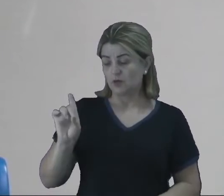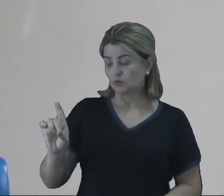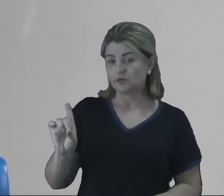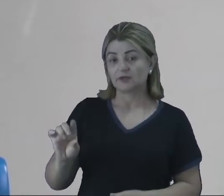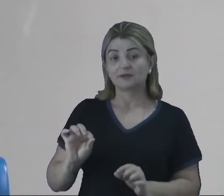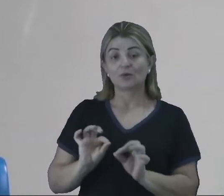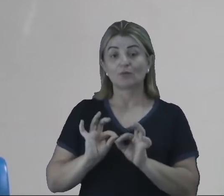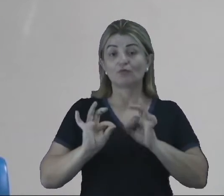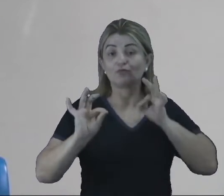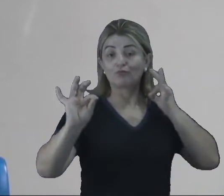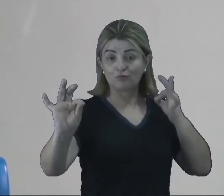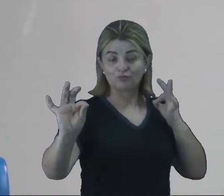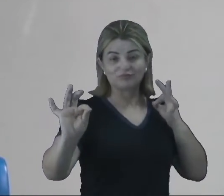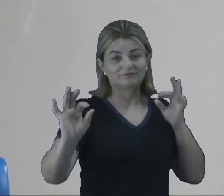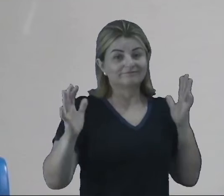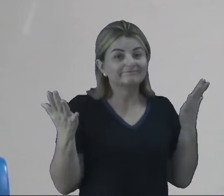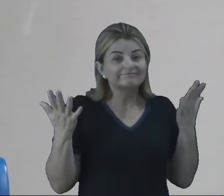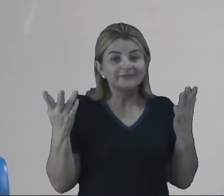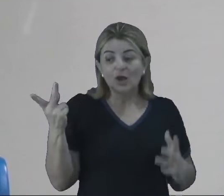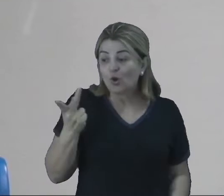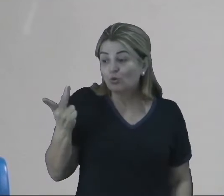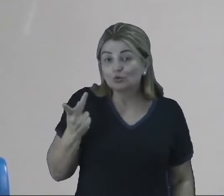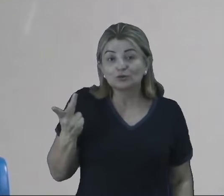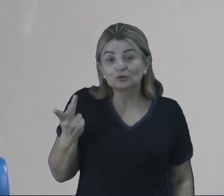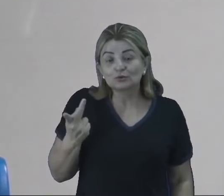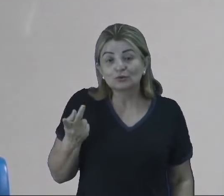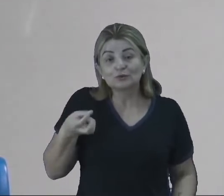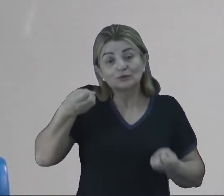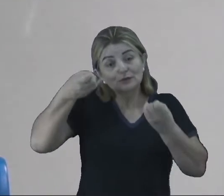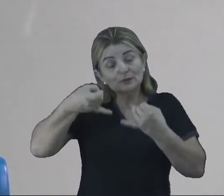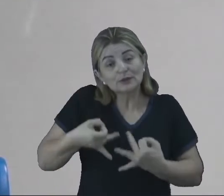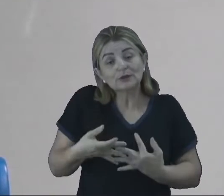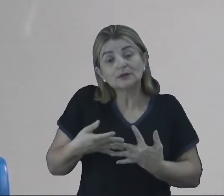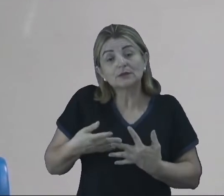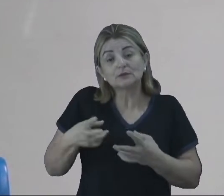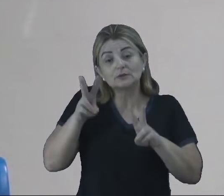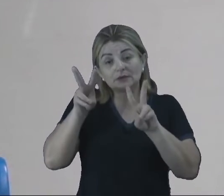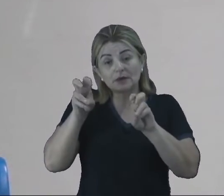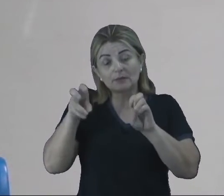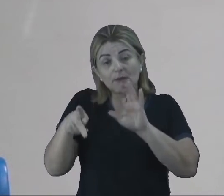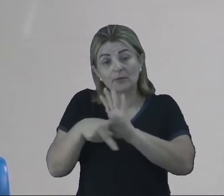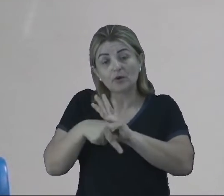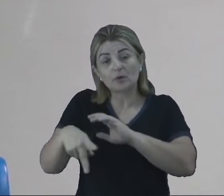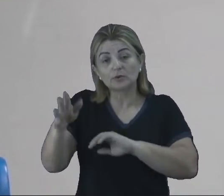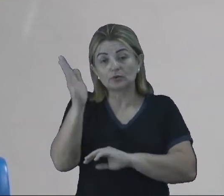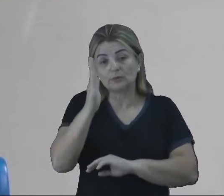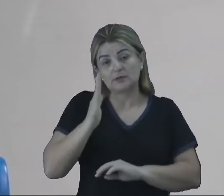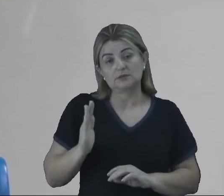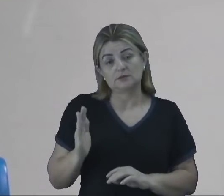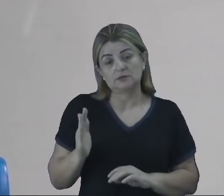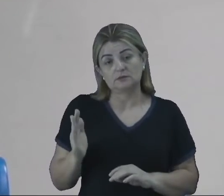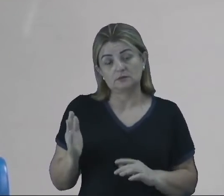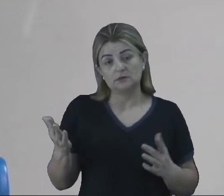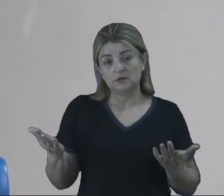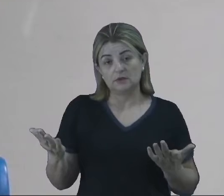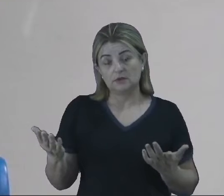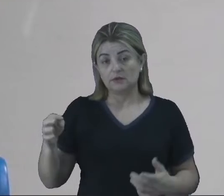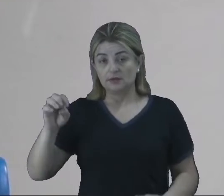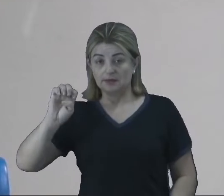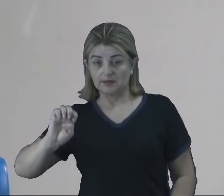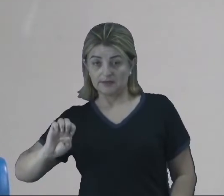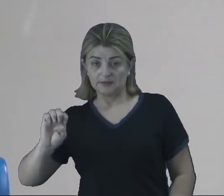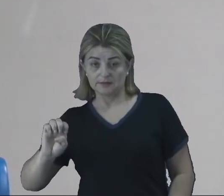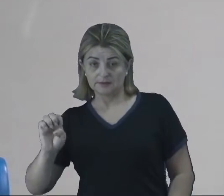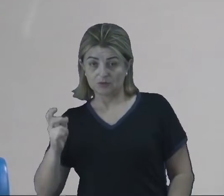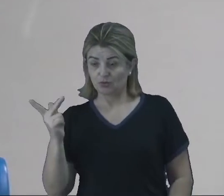cada verso. Minha terra tem. Só que você vai observar que o primeiro diz Palmeiras, o segundo diz Palmares.